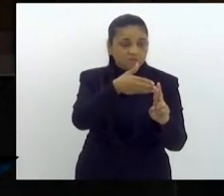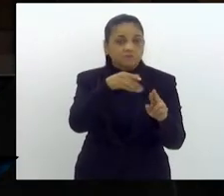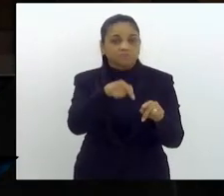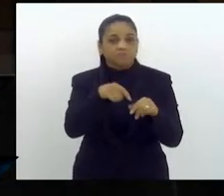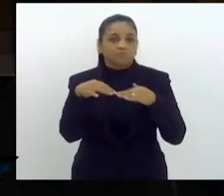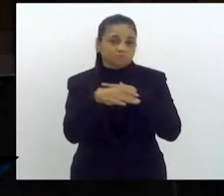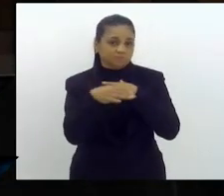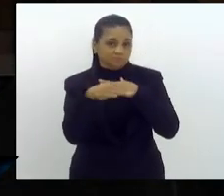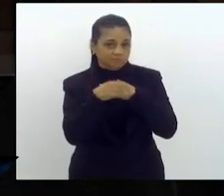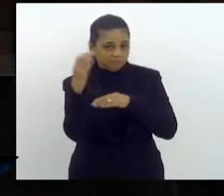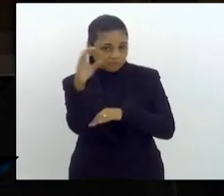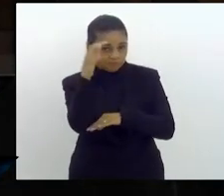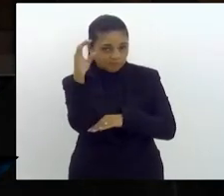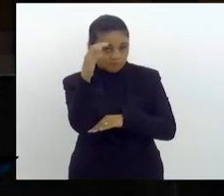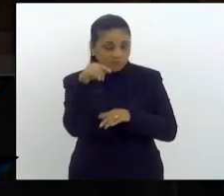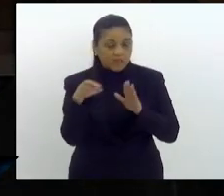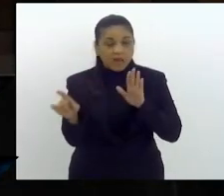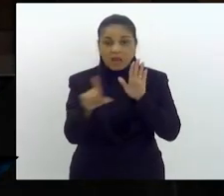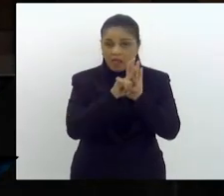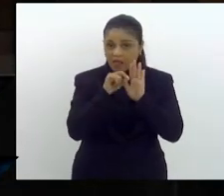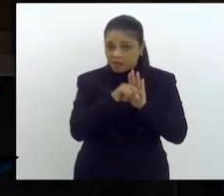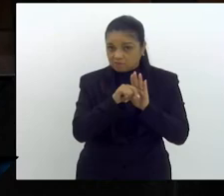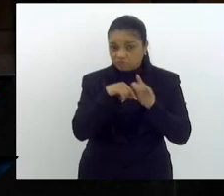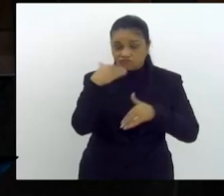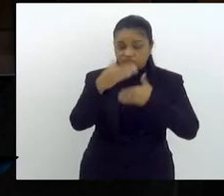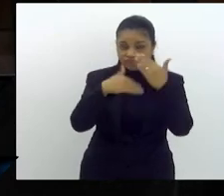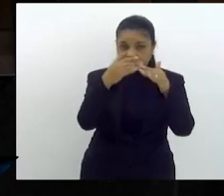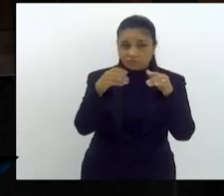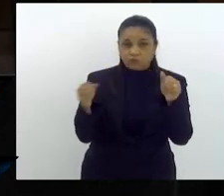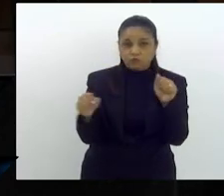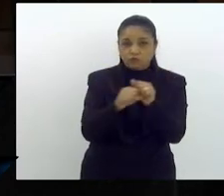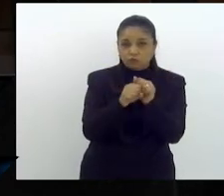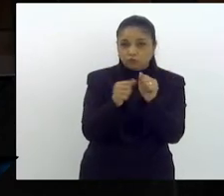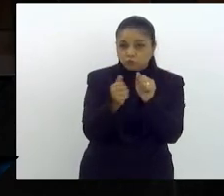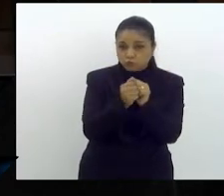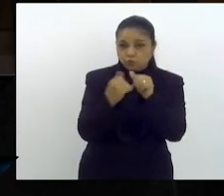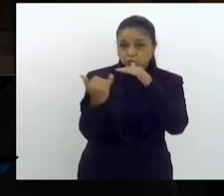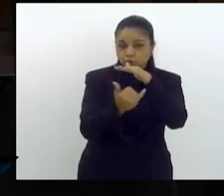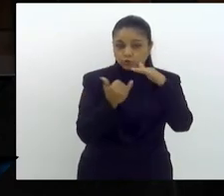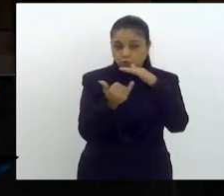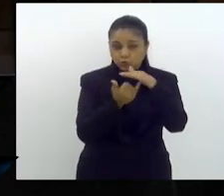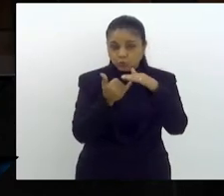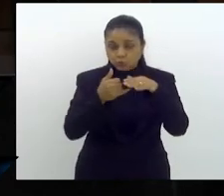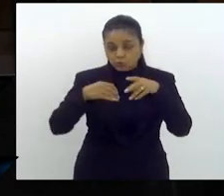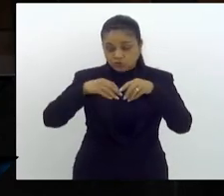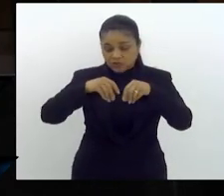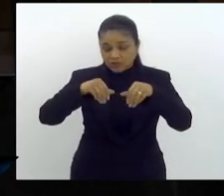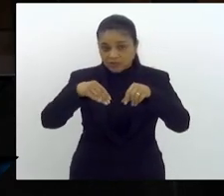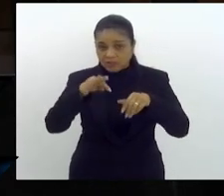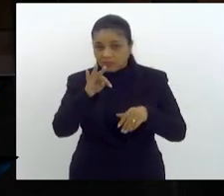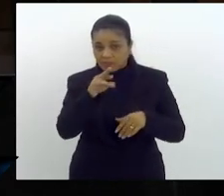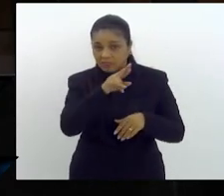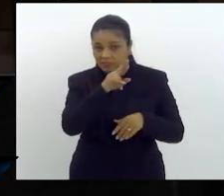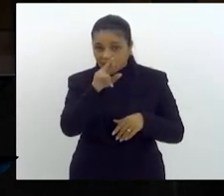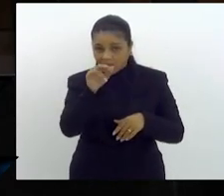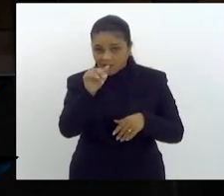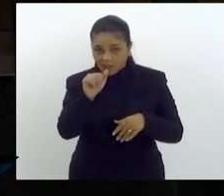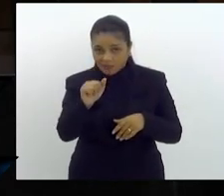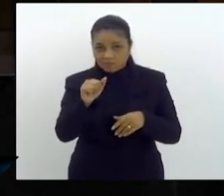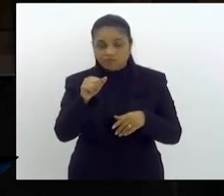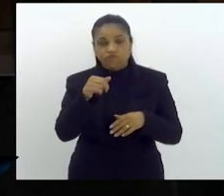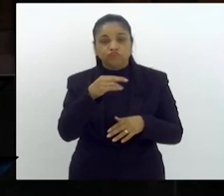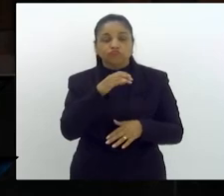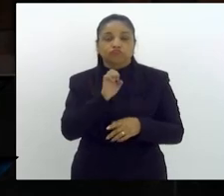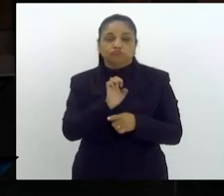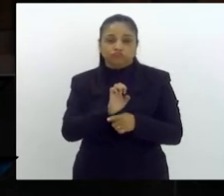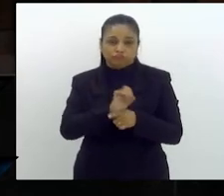lei essa que nós desenvolvemos junto com o Instituto de terras do Estado do Rio de Janeiro junto com o Dr Walter Elísio defensor público